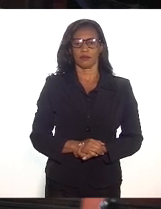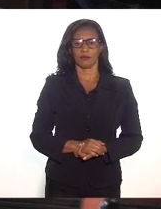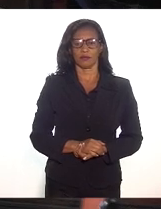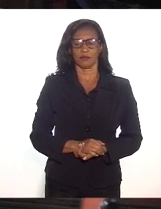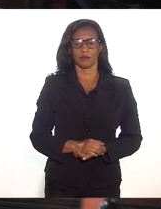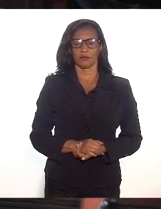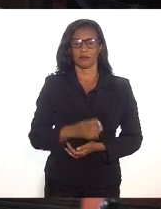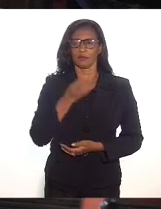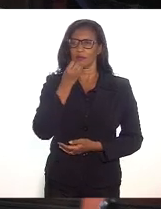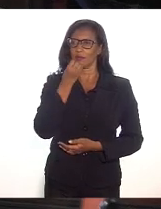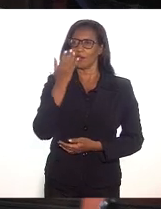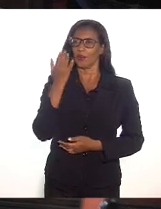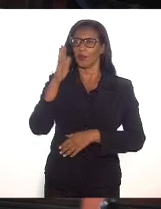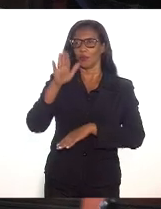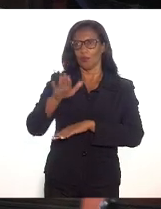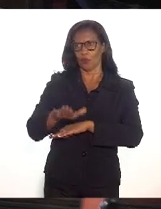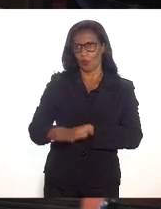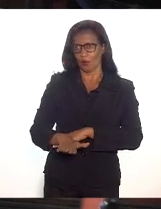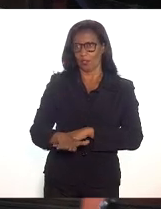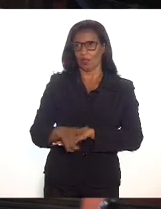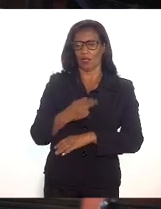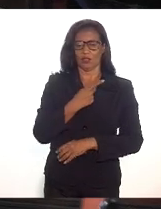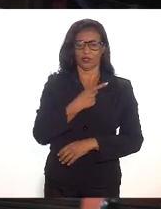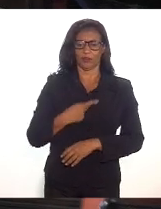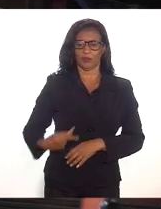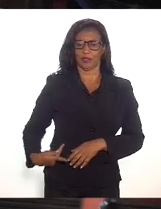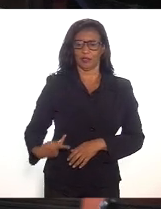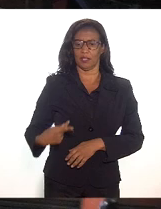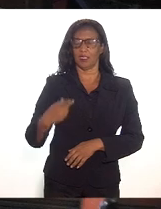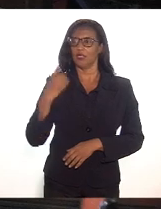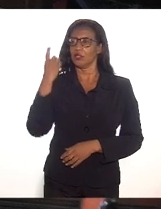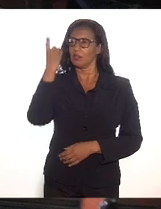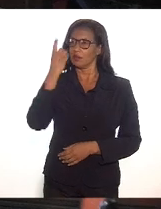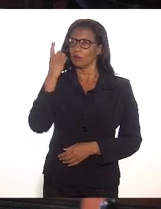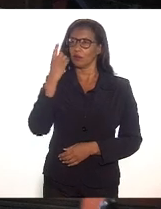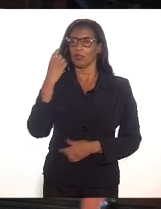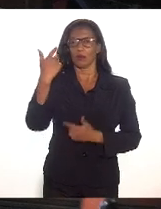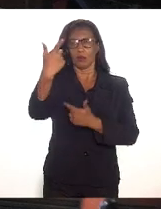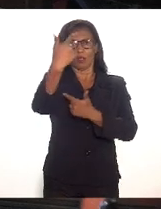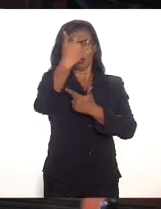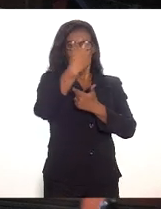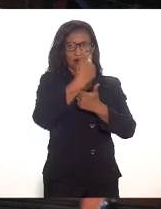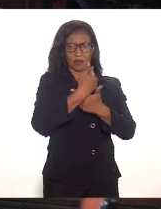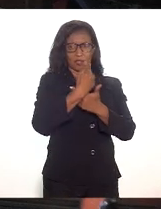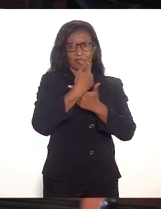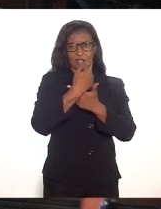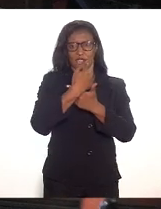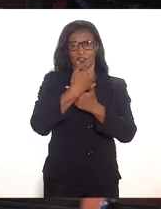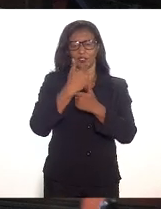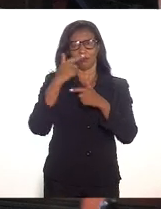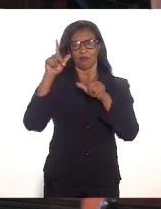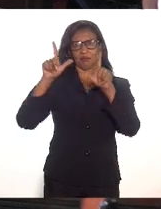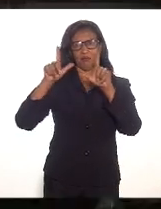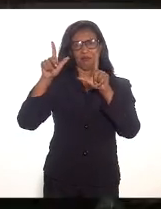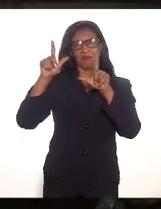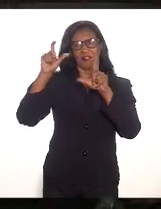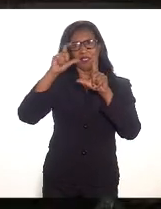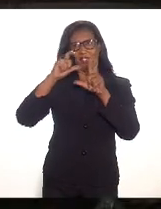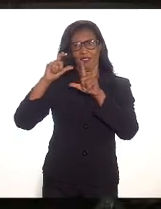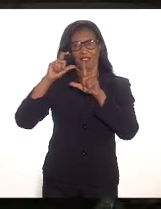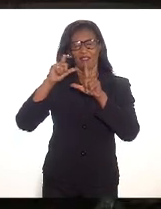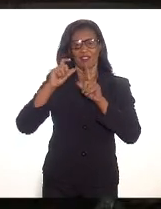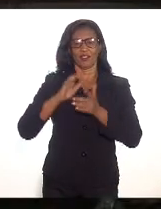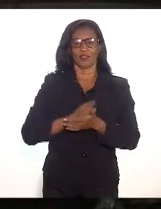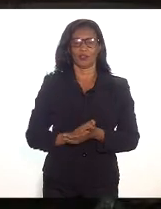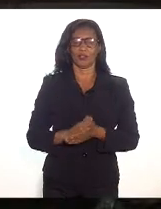Boa tarde, presidente, deputados, aqueles que nos assistem pela TV Alerge. Acho que hoje, né, é